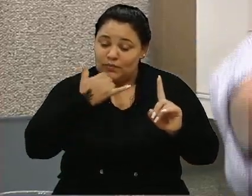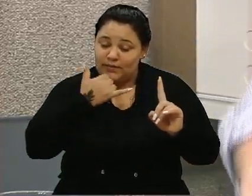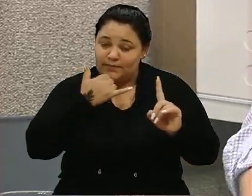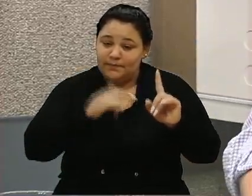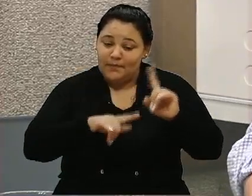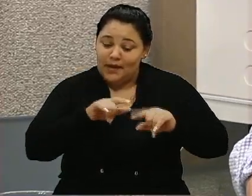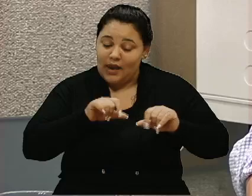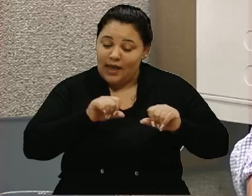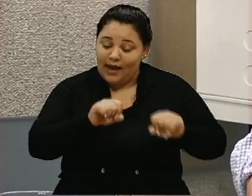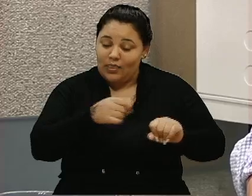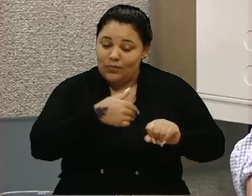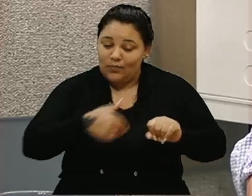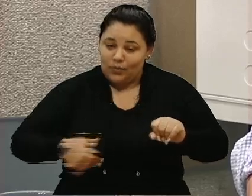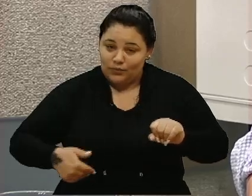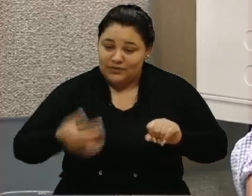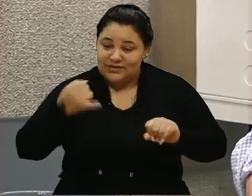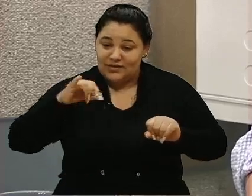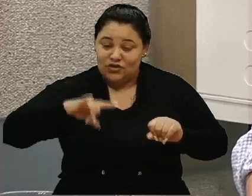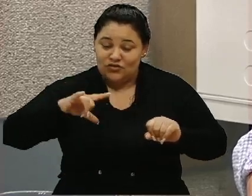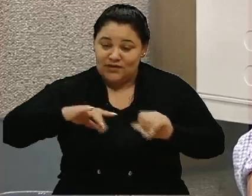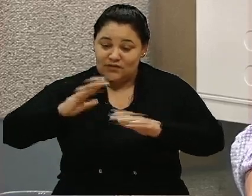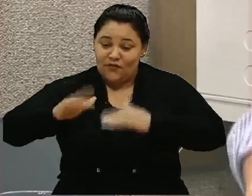avançado lá no governo Guerra,